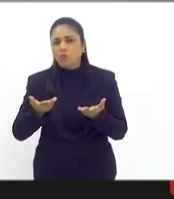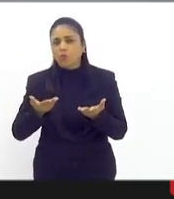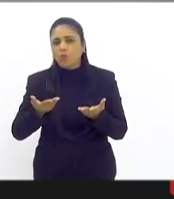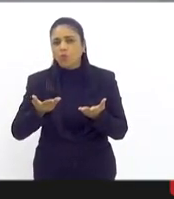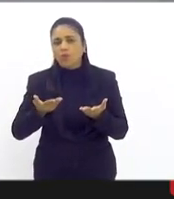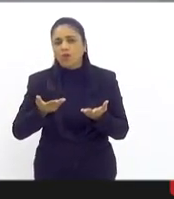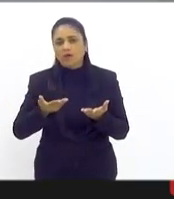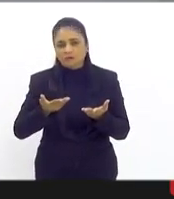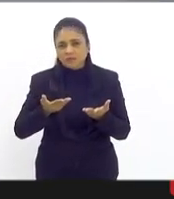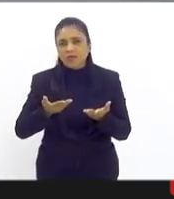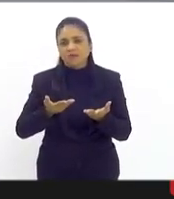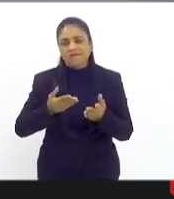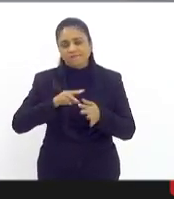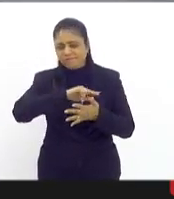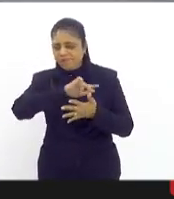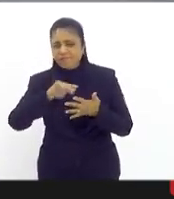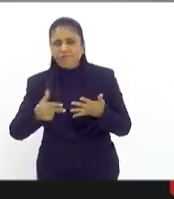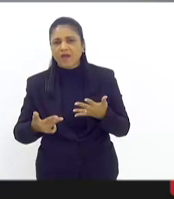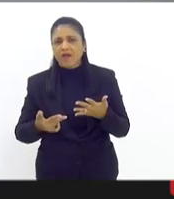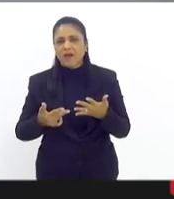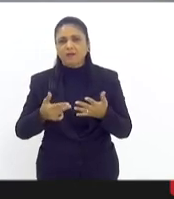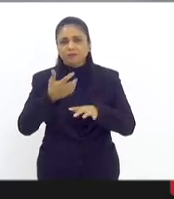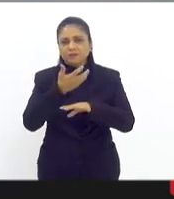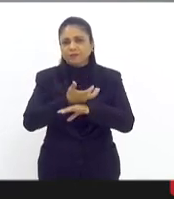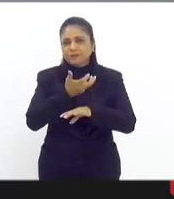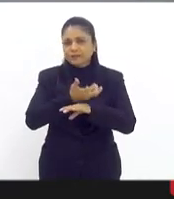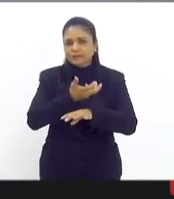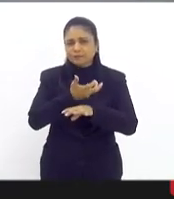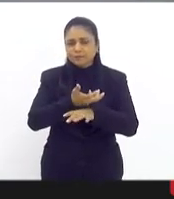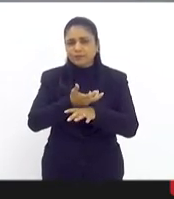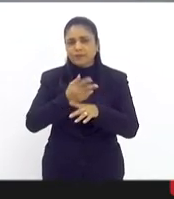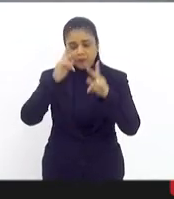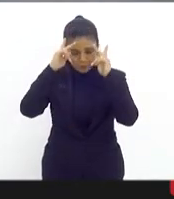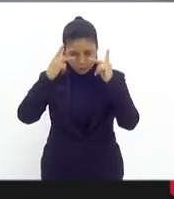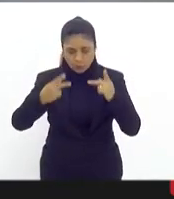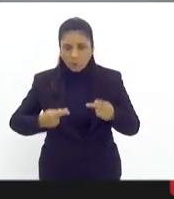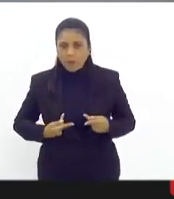secundarizou várias disciplinas humanistas,